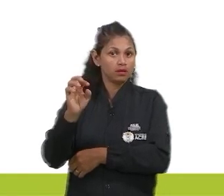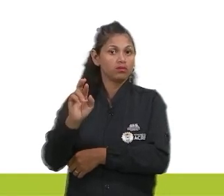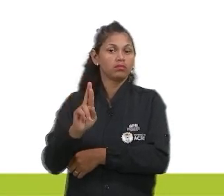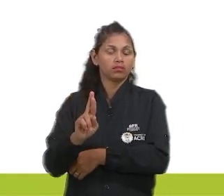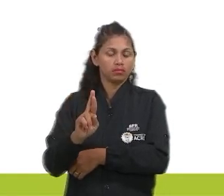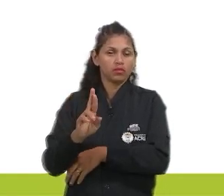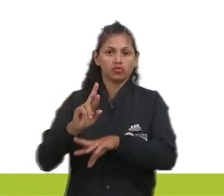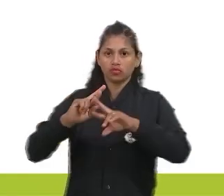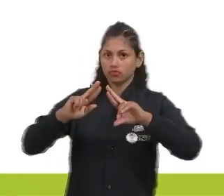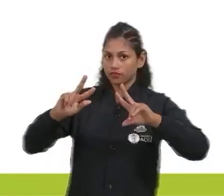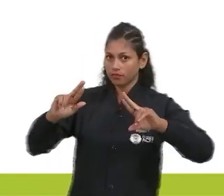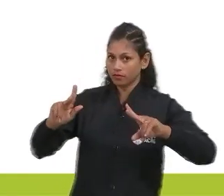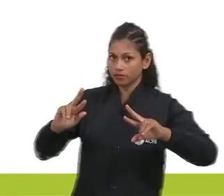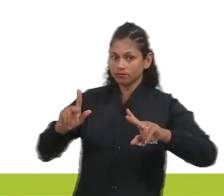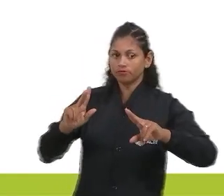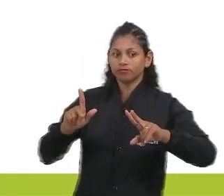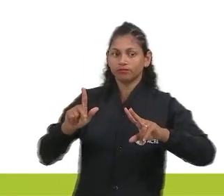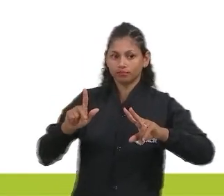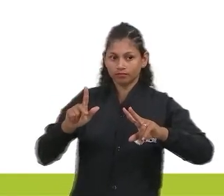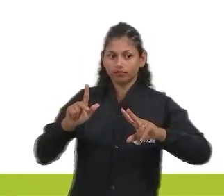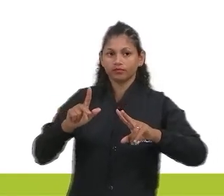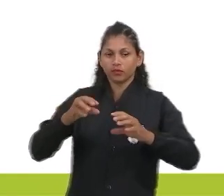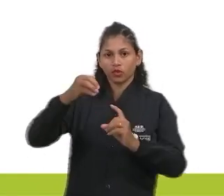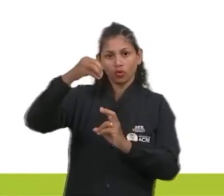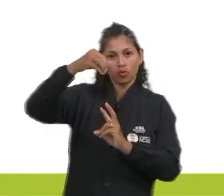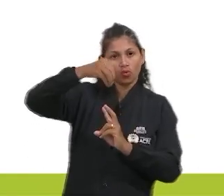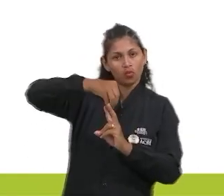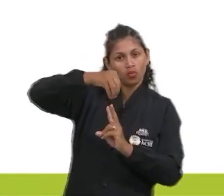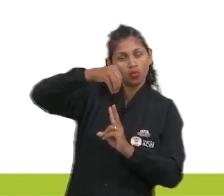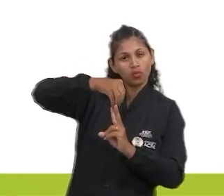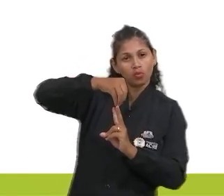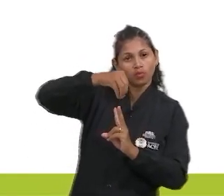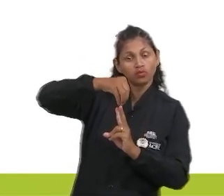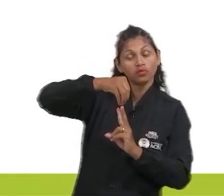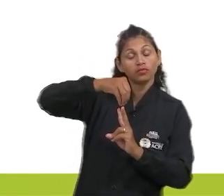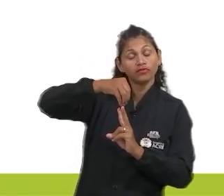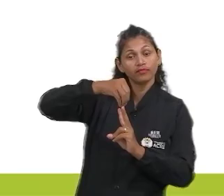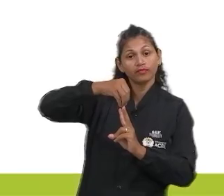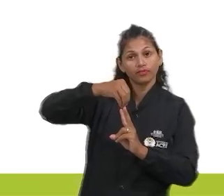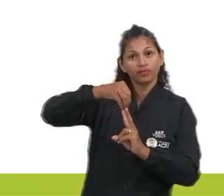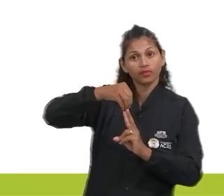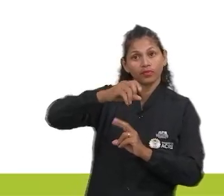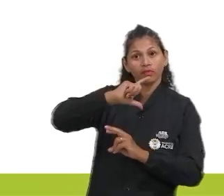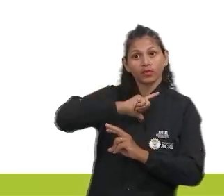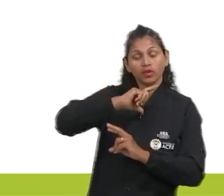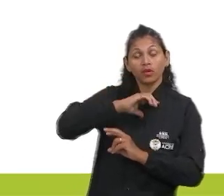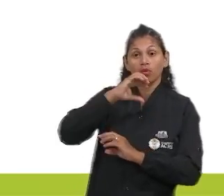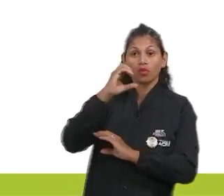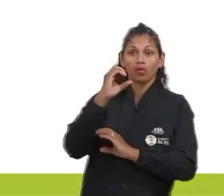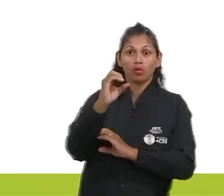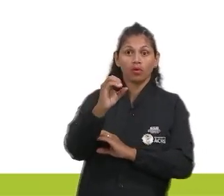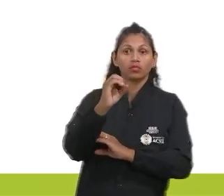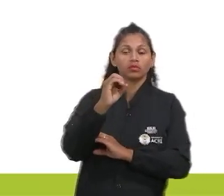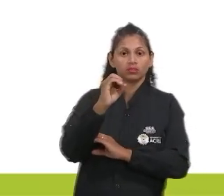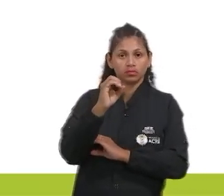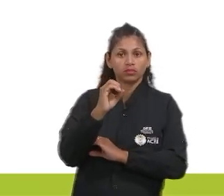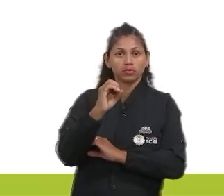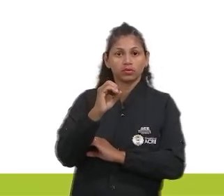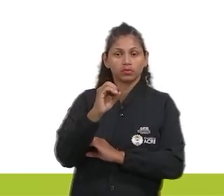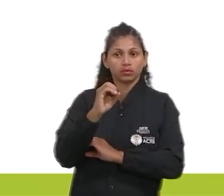função éteres é bem fácil de identificar, por quê? Porque quando eu tenho um oxigênio como